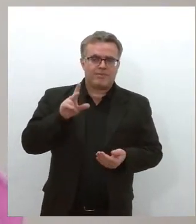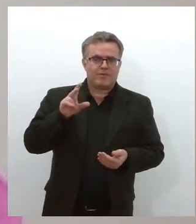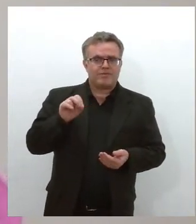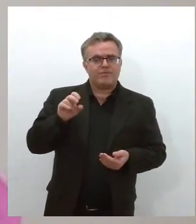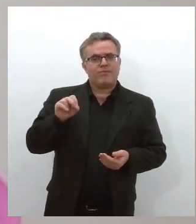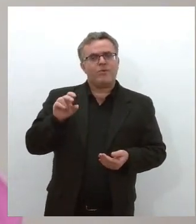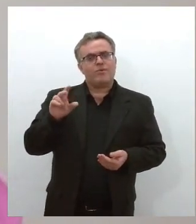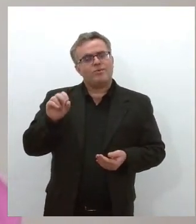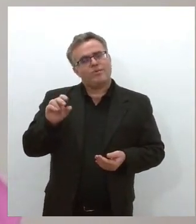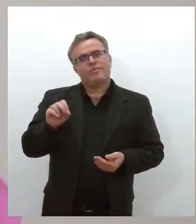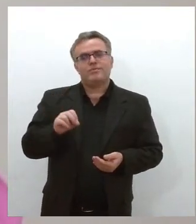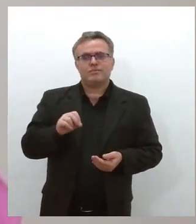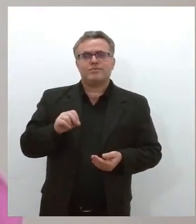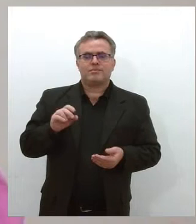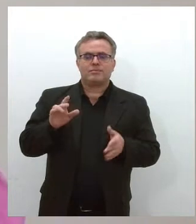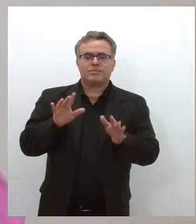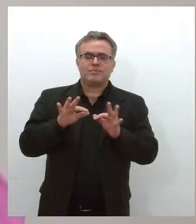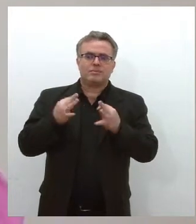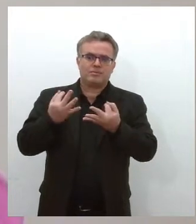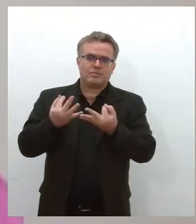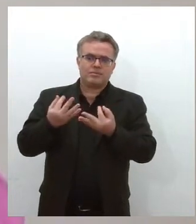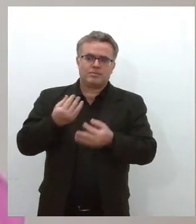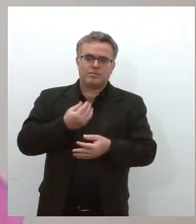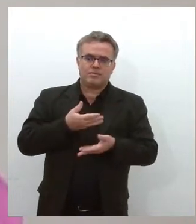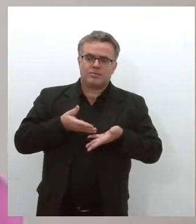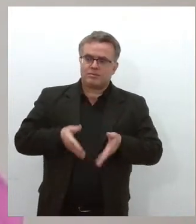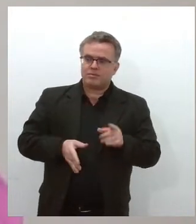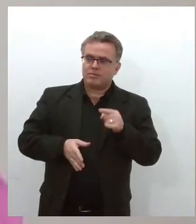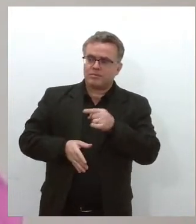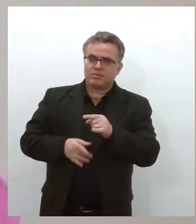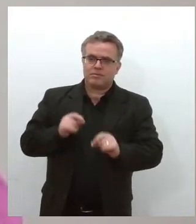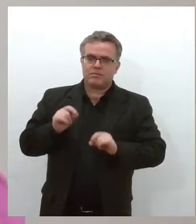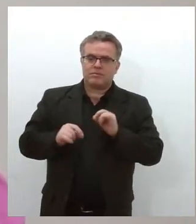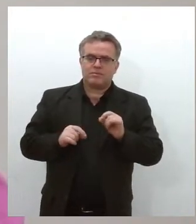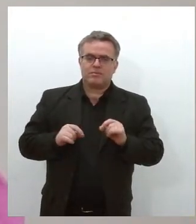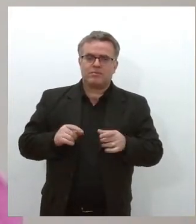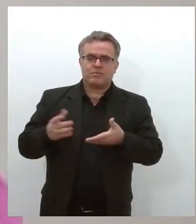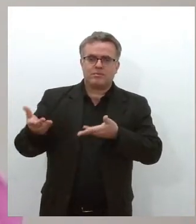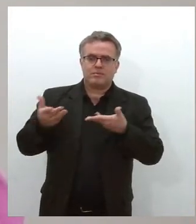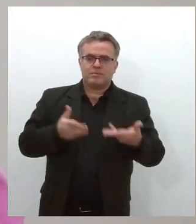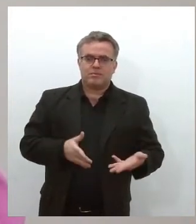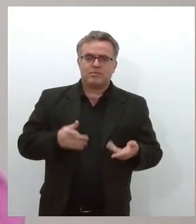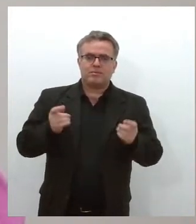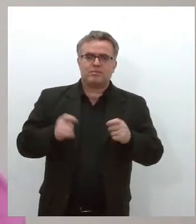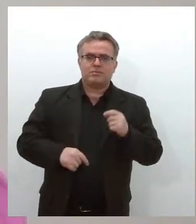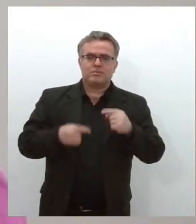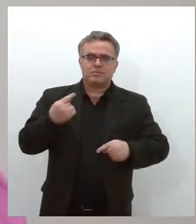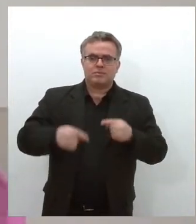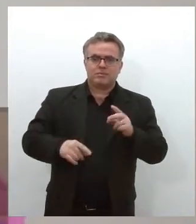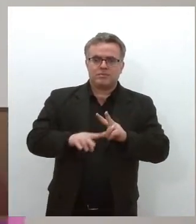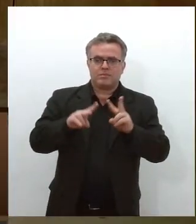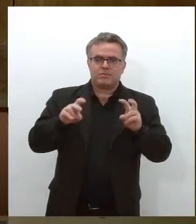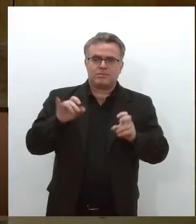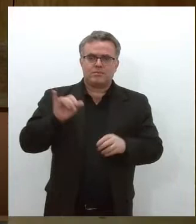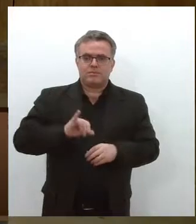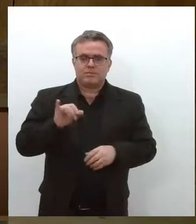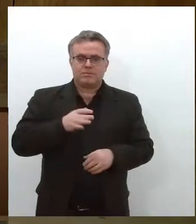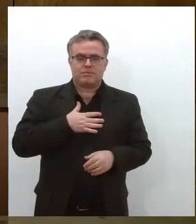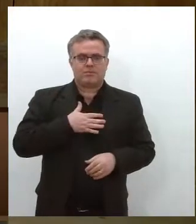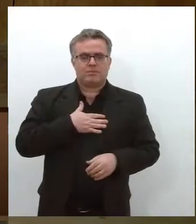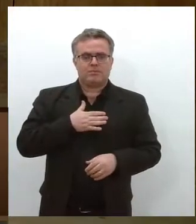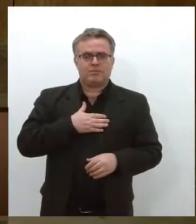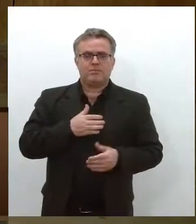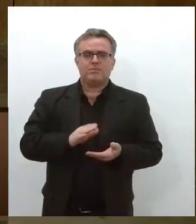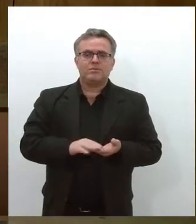com vocês e trazer essa contribuição para essa entrevista, para esse debate sobre esse tema tão importante, tão rico para mim. Que maravilha!